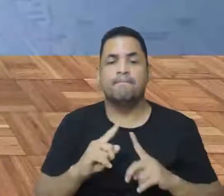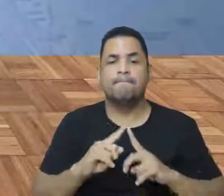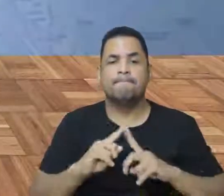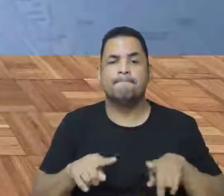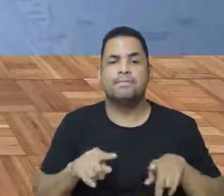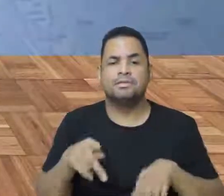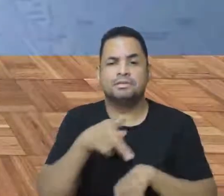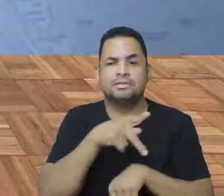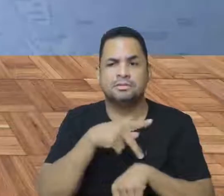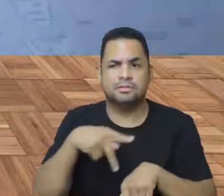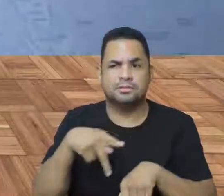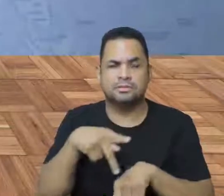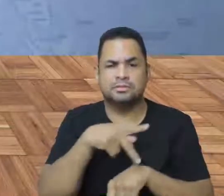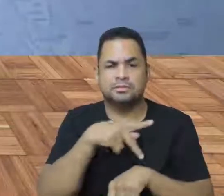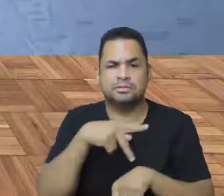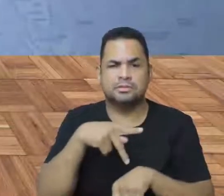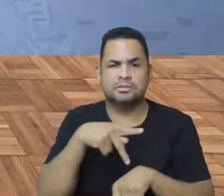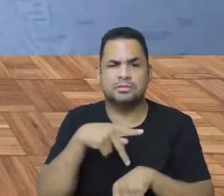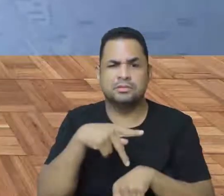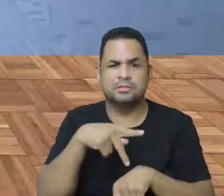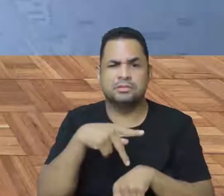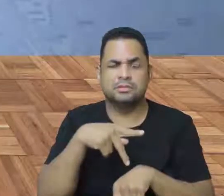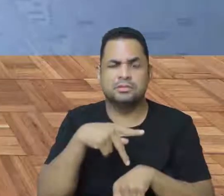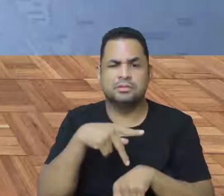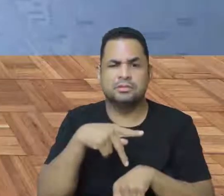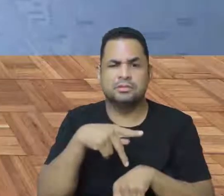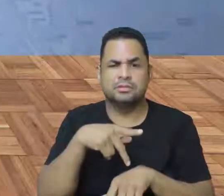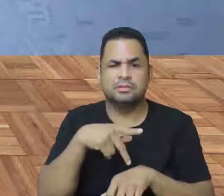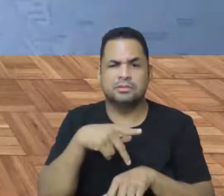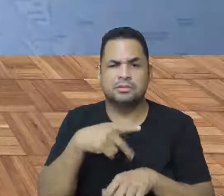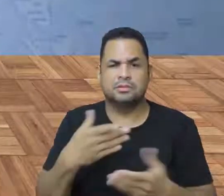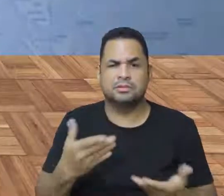são países que,